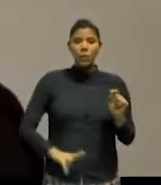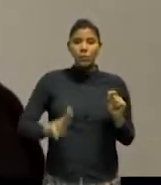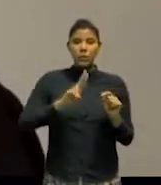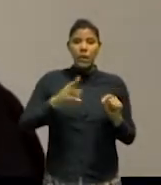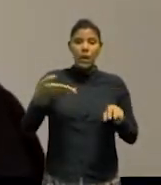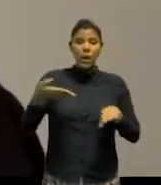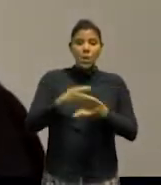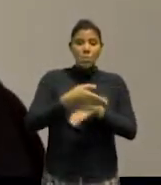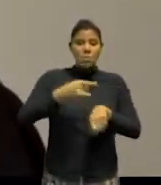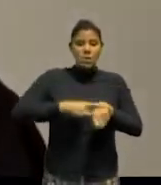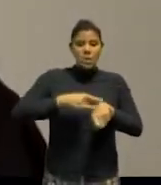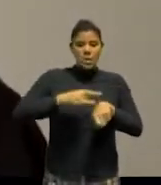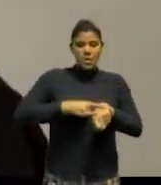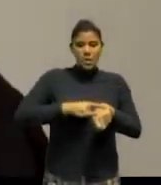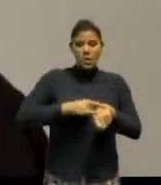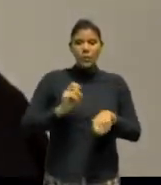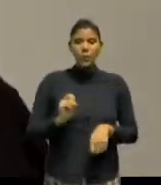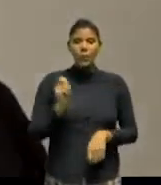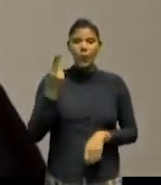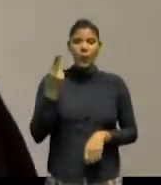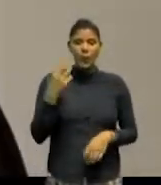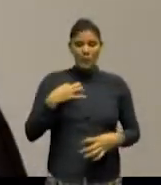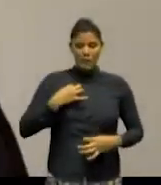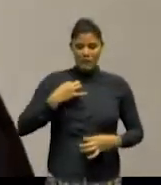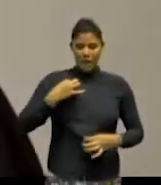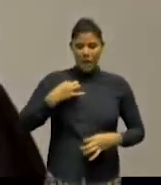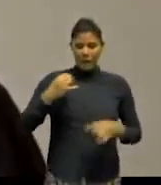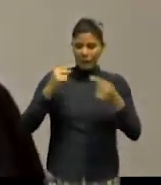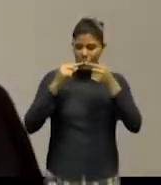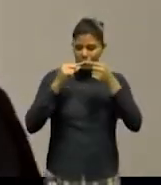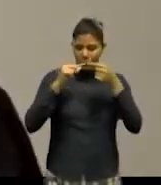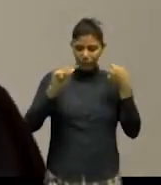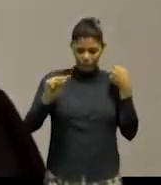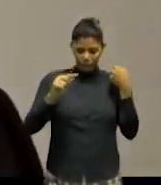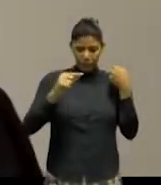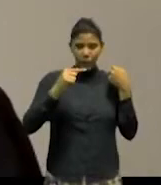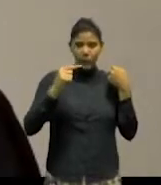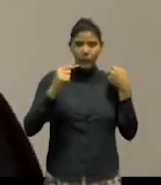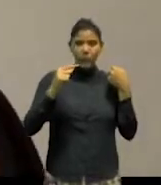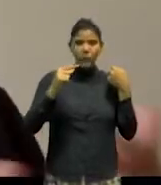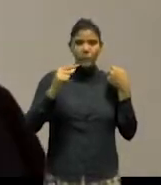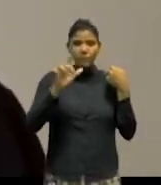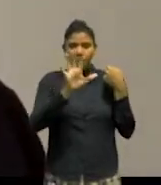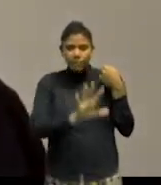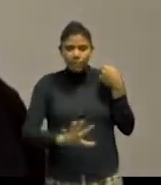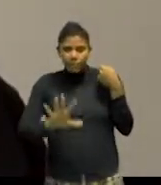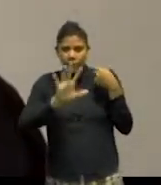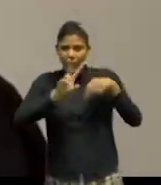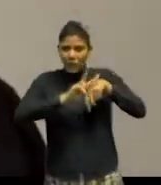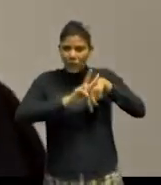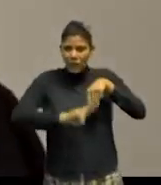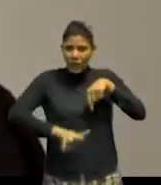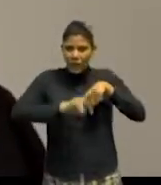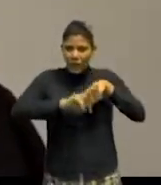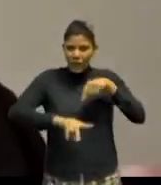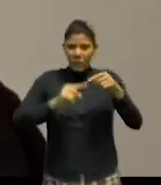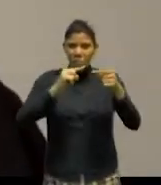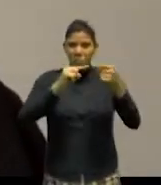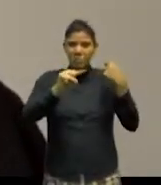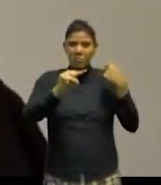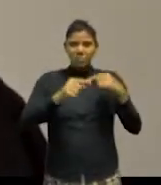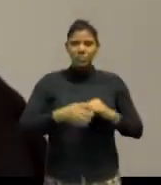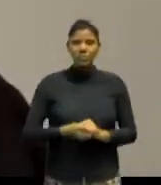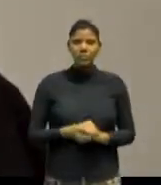a imposição de um fardamento que não condiz à realidade, à forma como a pessoa se enxerga no mundo, né, e até